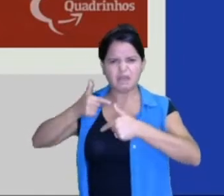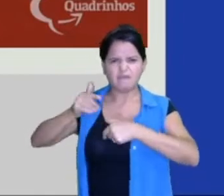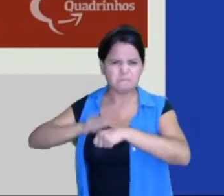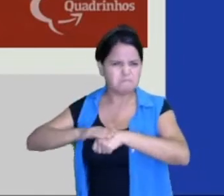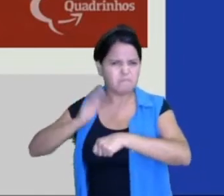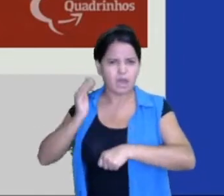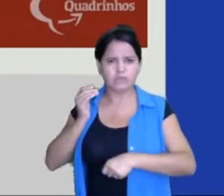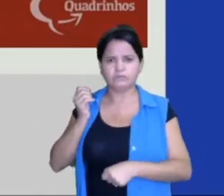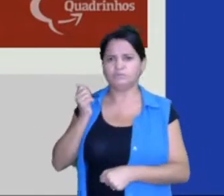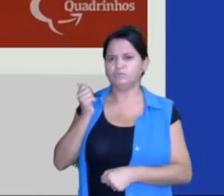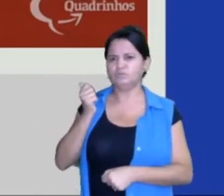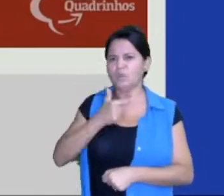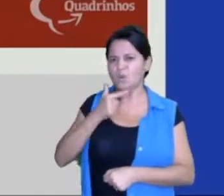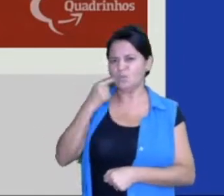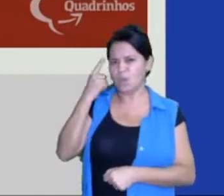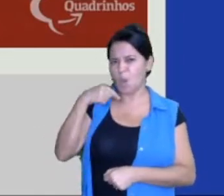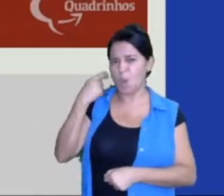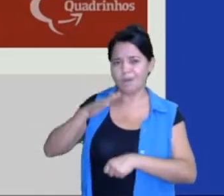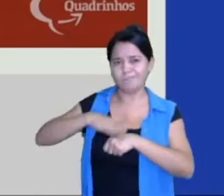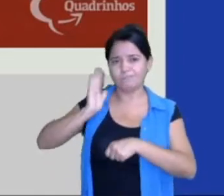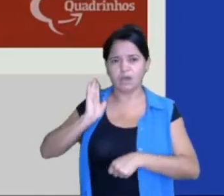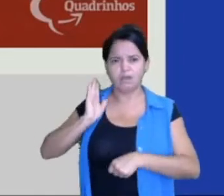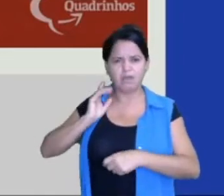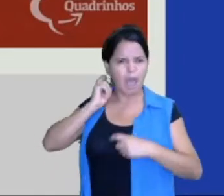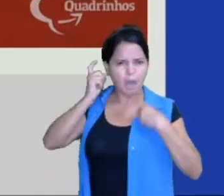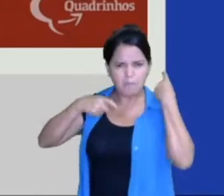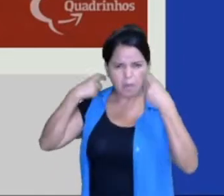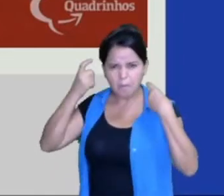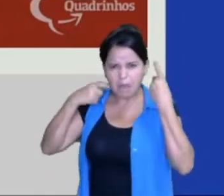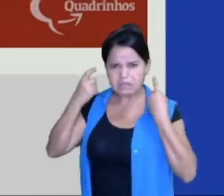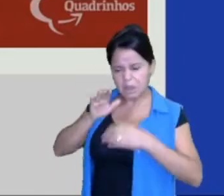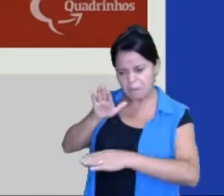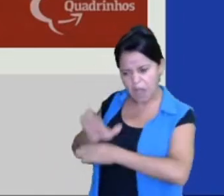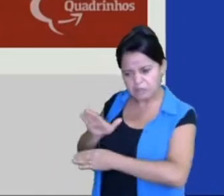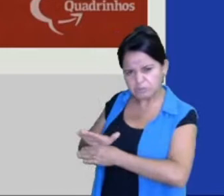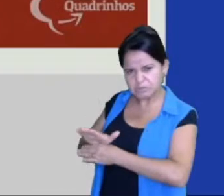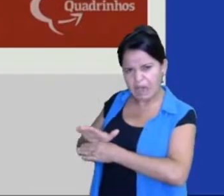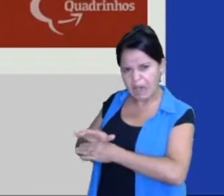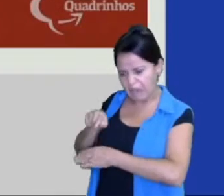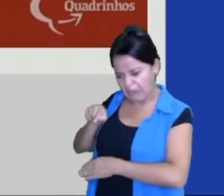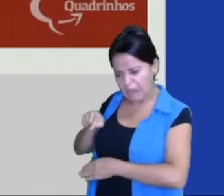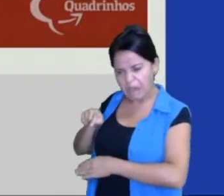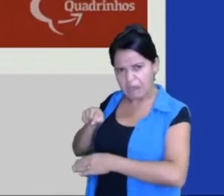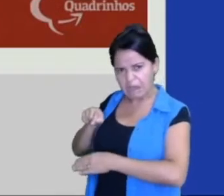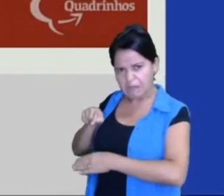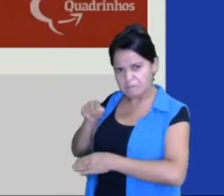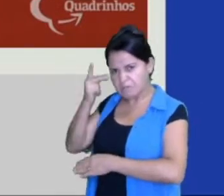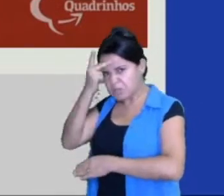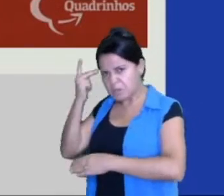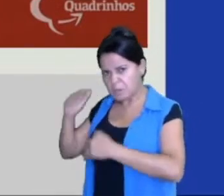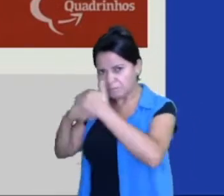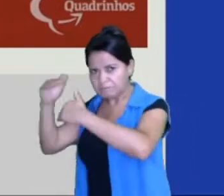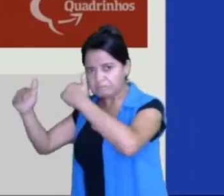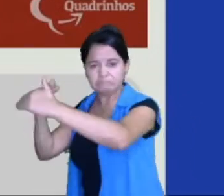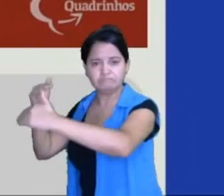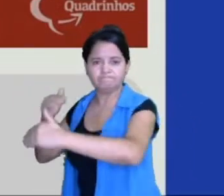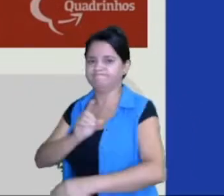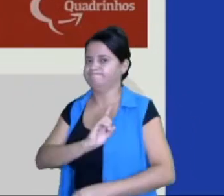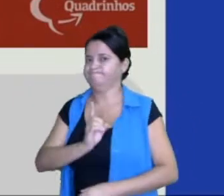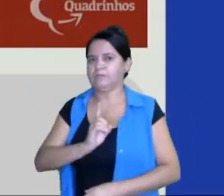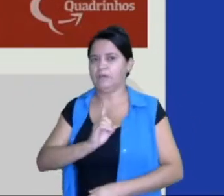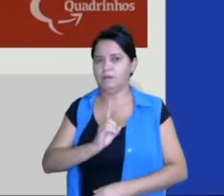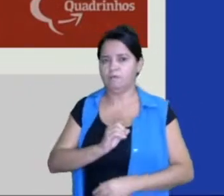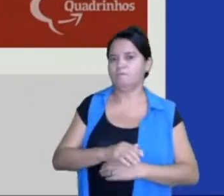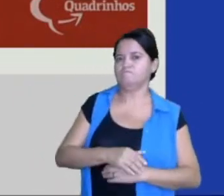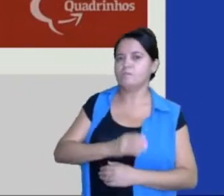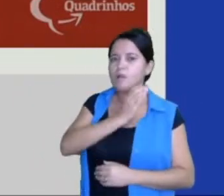em melhorar a vida dessa pessoa, a vida do cidadão, tá certo? Então, Karl Marx, ele vendo essa